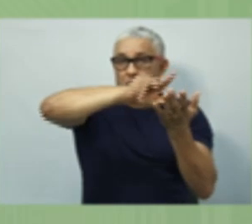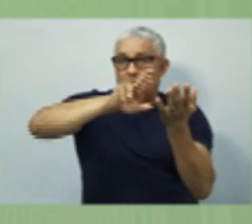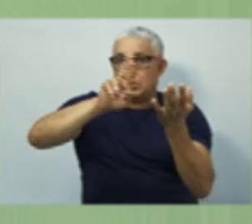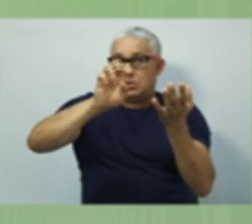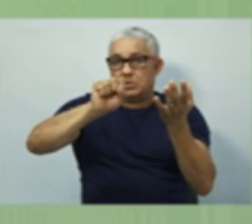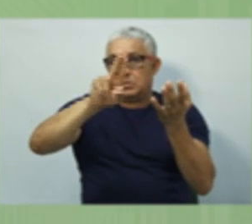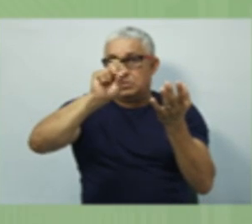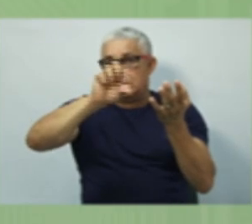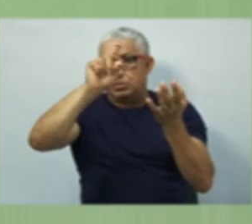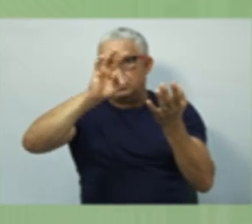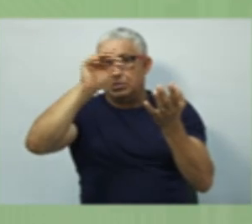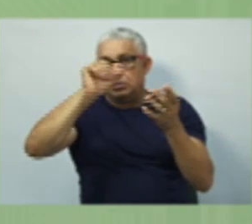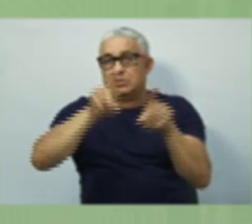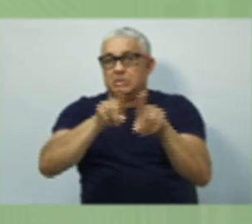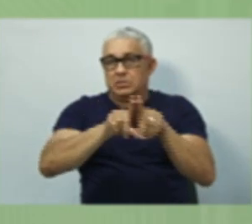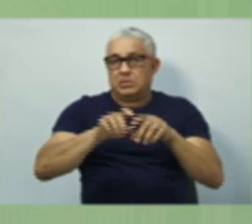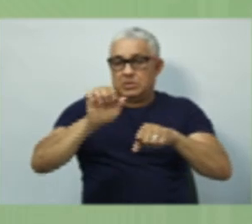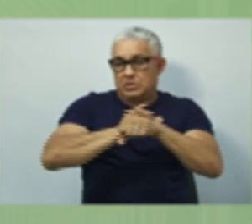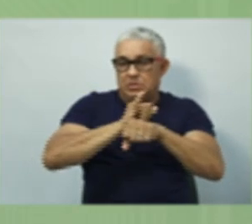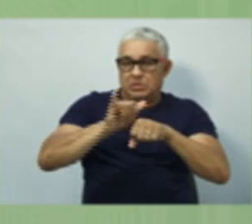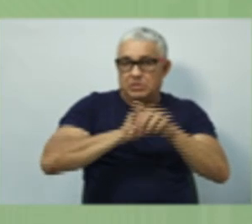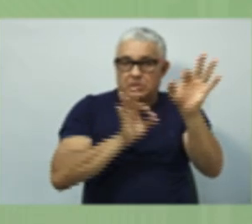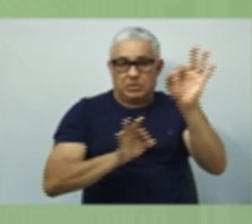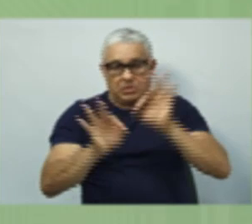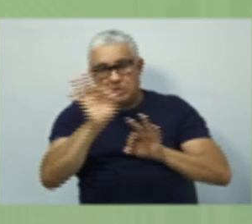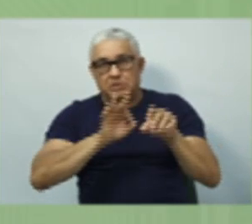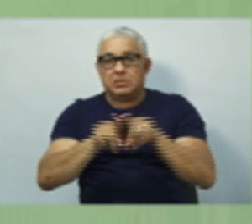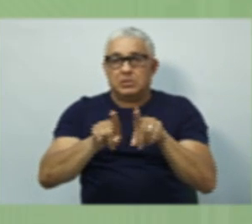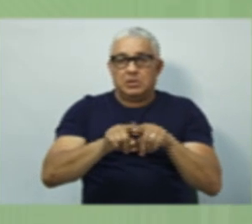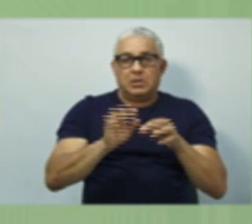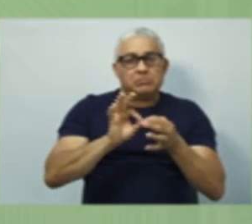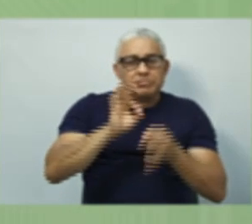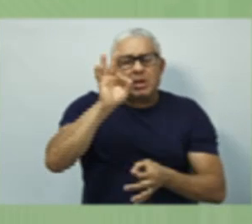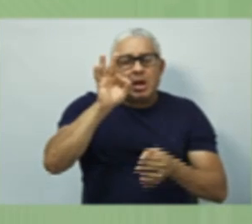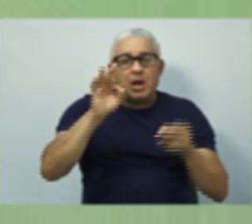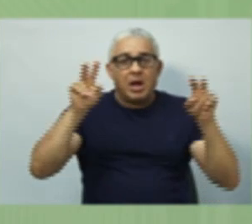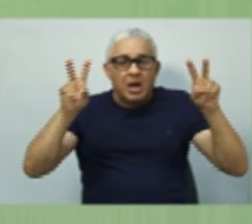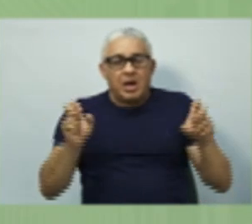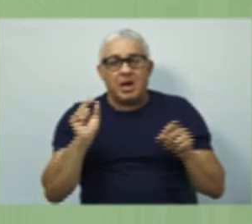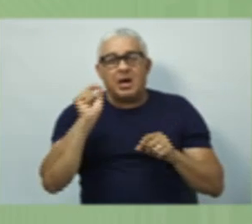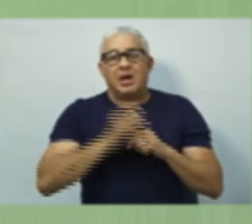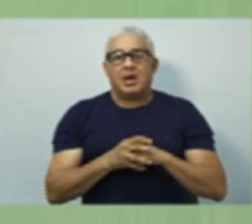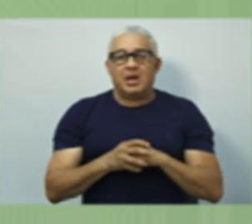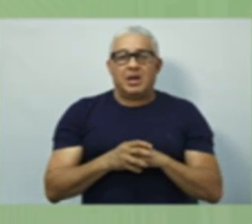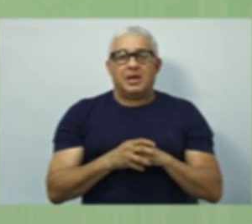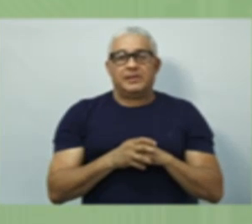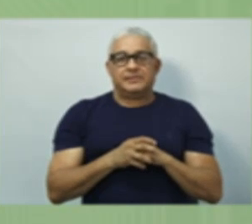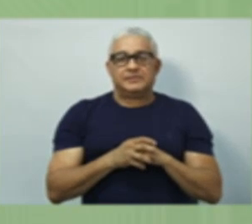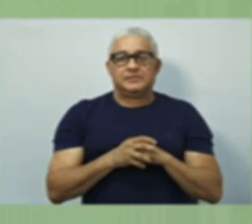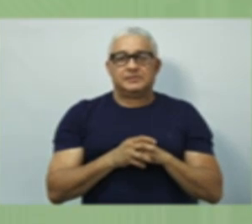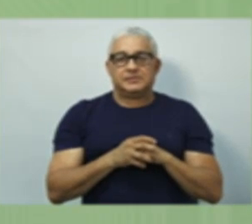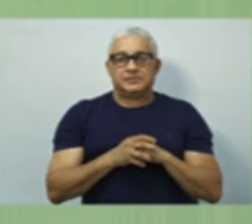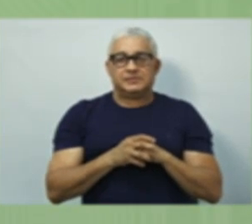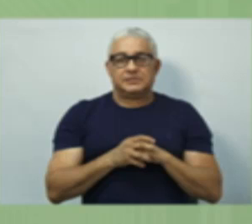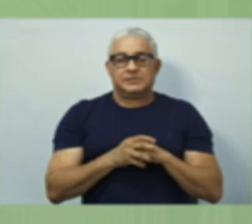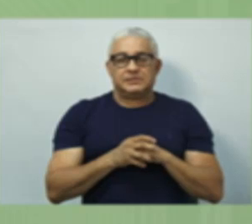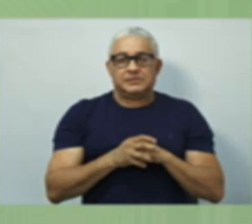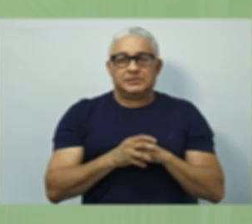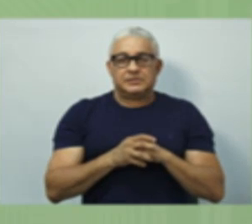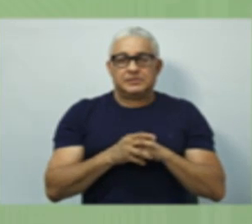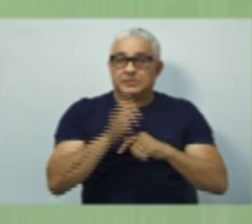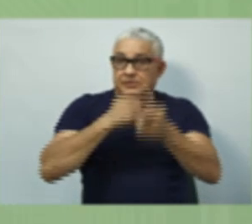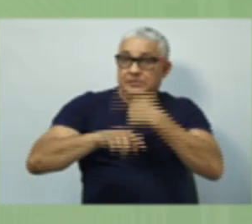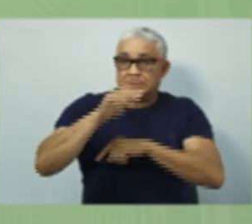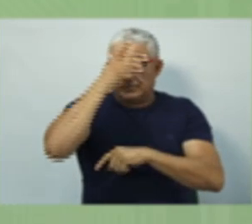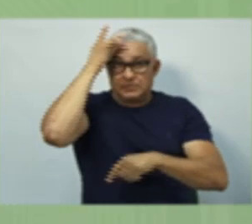e também estratégias organizacionais, falar um pouquinho sobre noções da gestão de pessoas